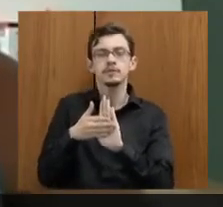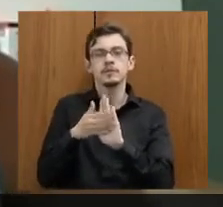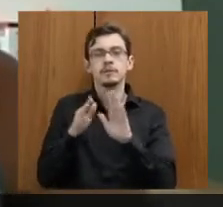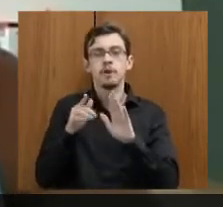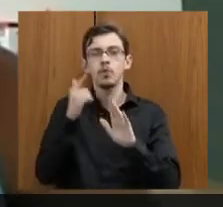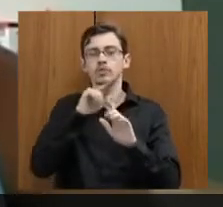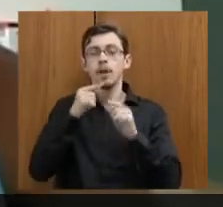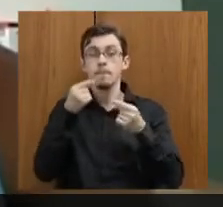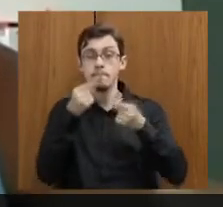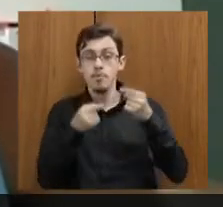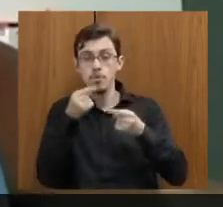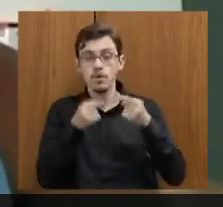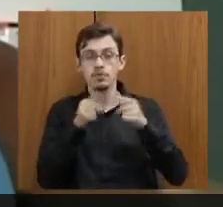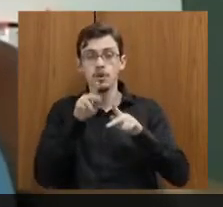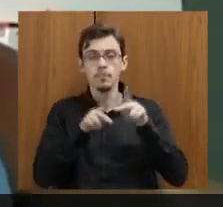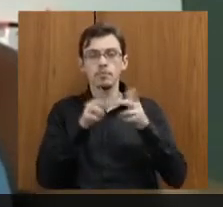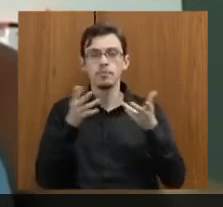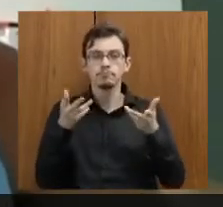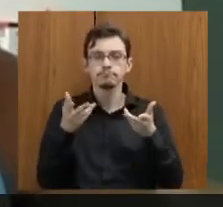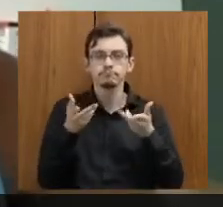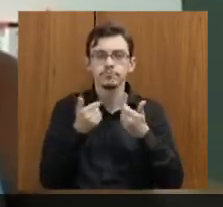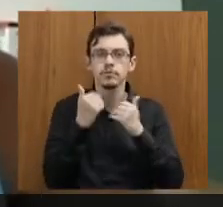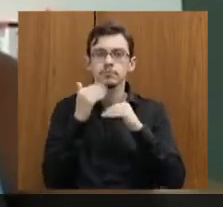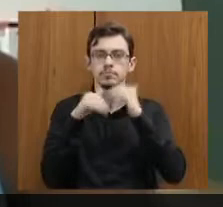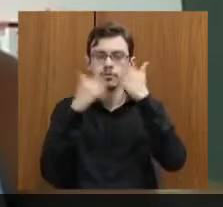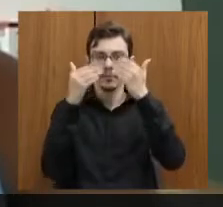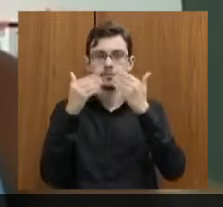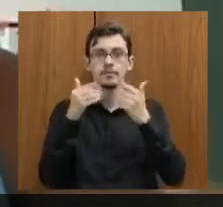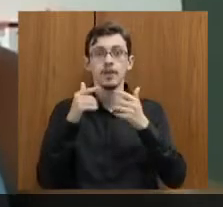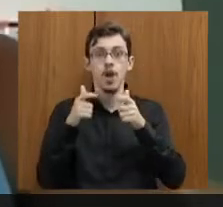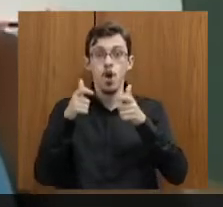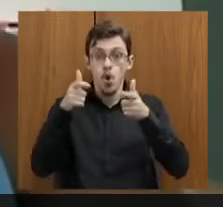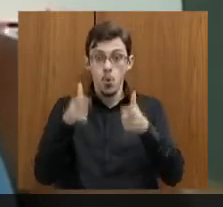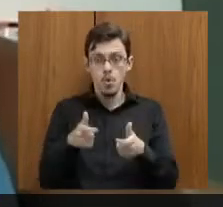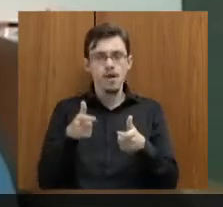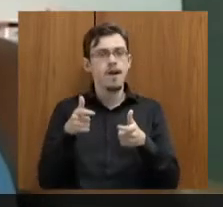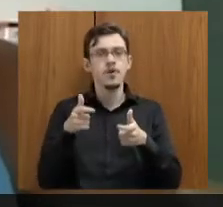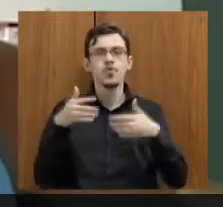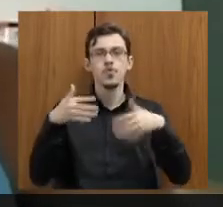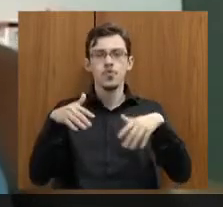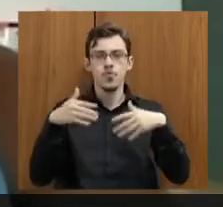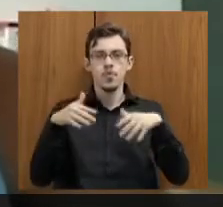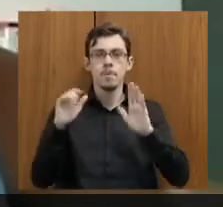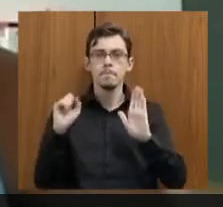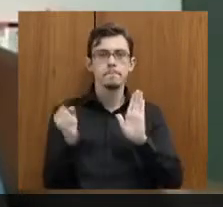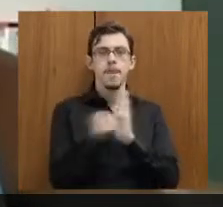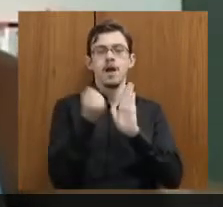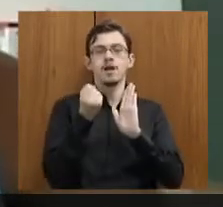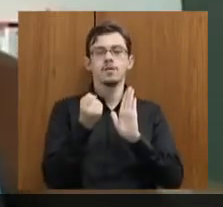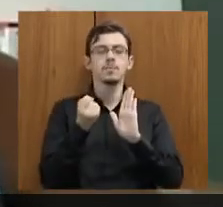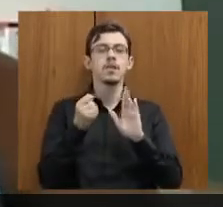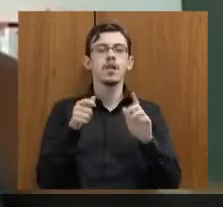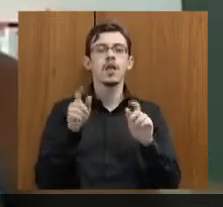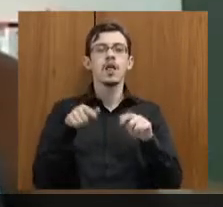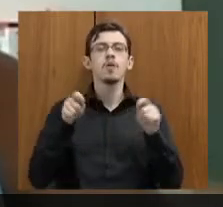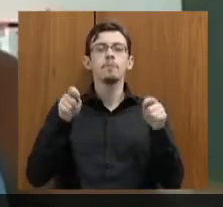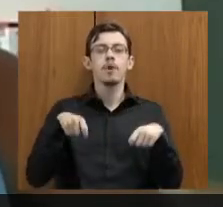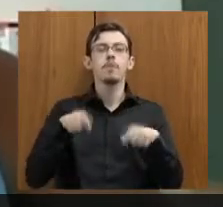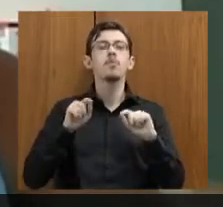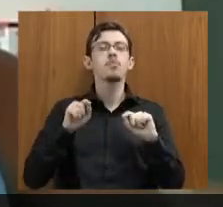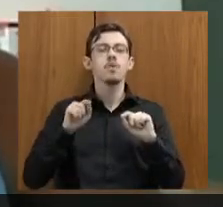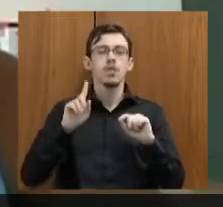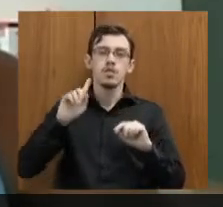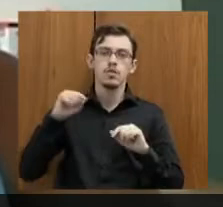aperfeiçoamento de políticas públicas é realmente um grande marcador e ela possibilidade de